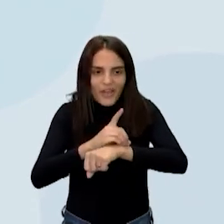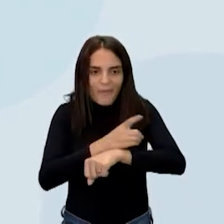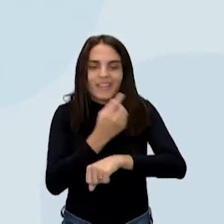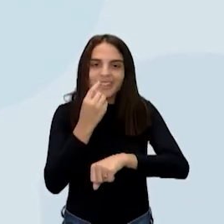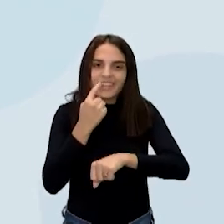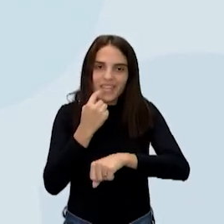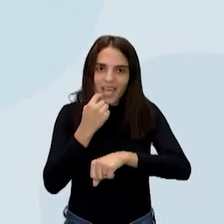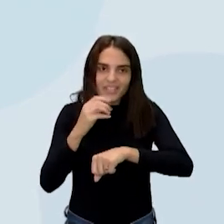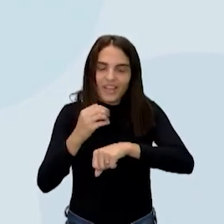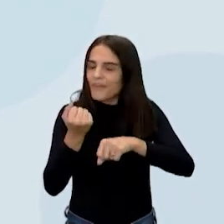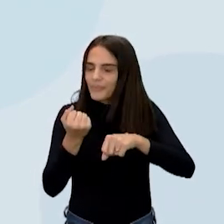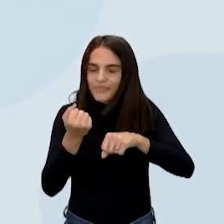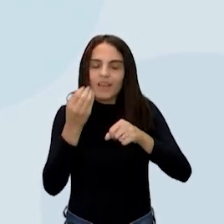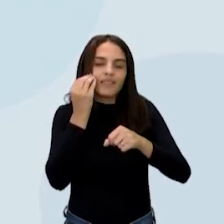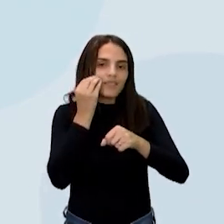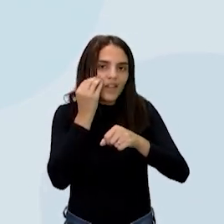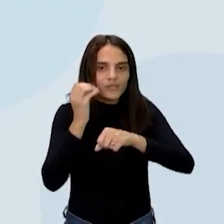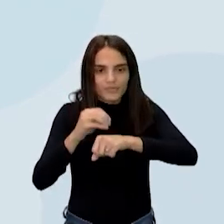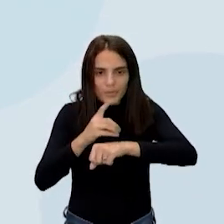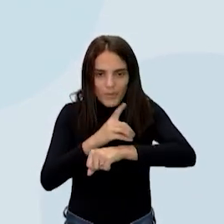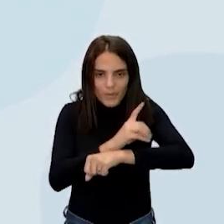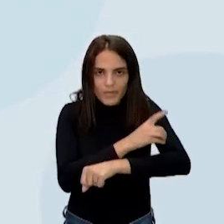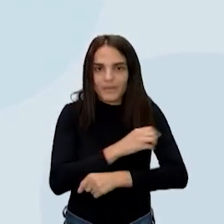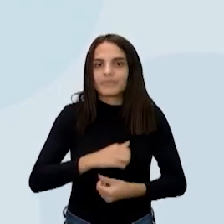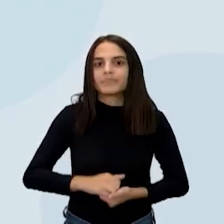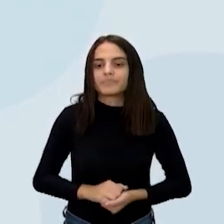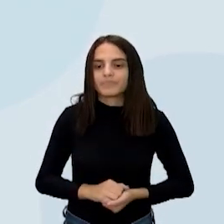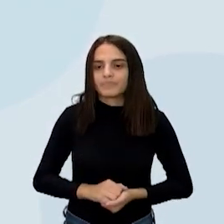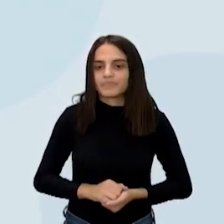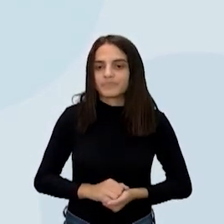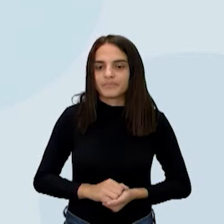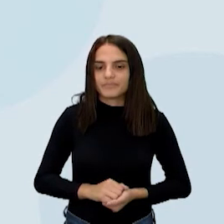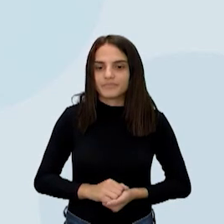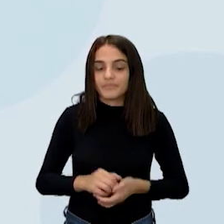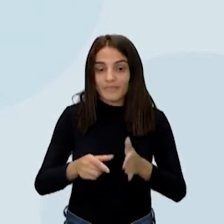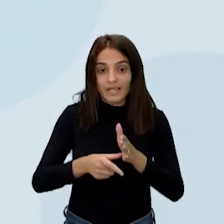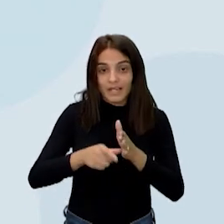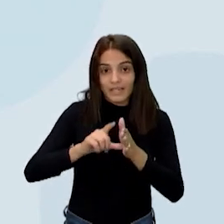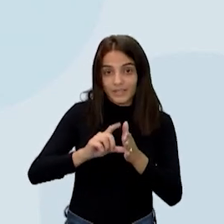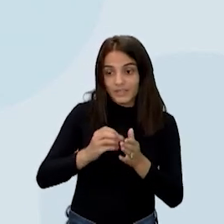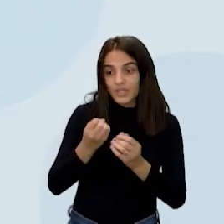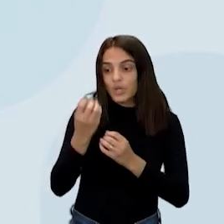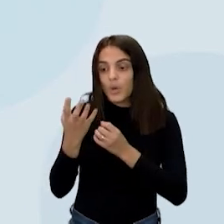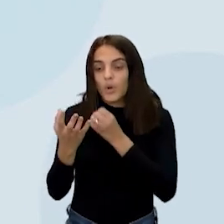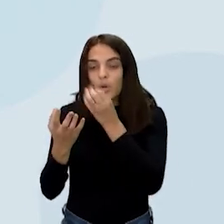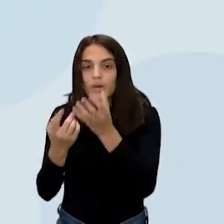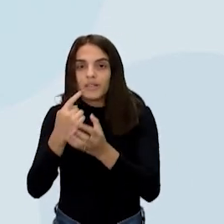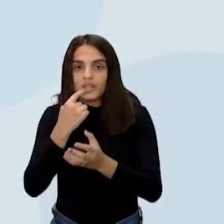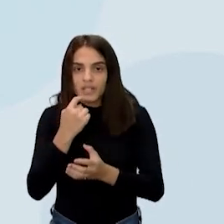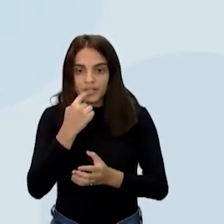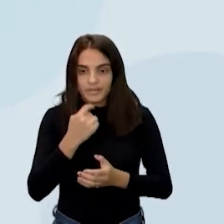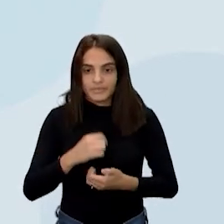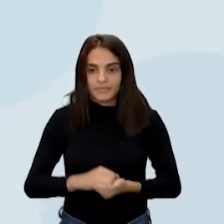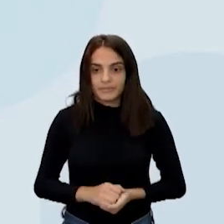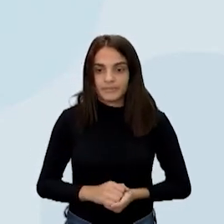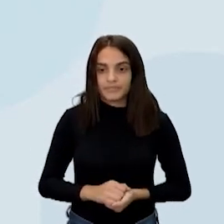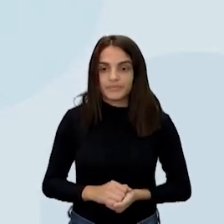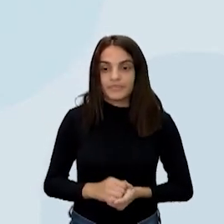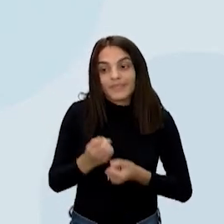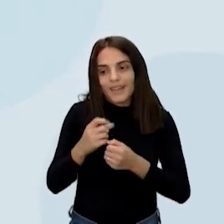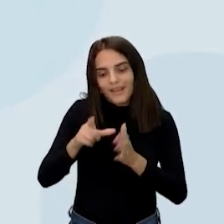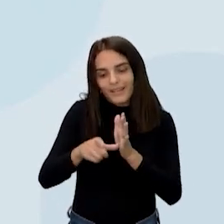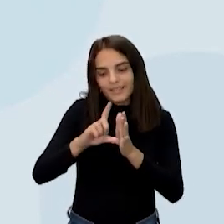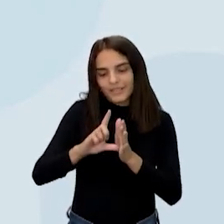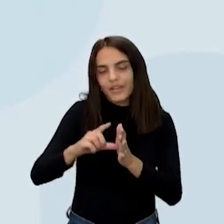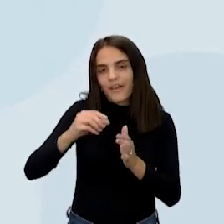Da glicemia. O teste é assim, não é? Sim, é assim mesmo. E antes de doar, e aí pro pessoal da EJA já sabe disso, né? Antes de doar a